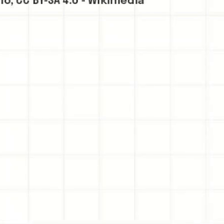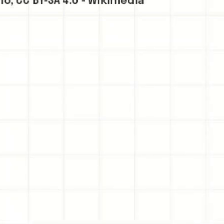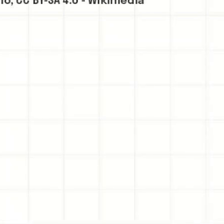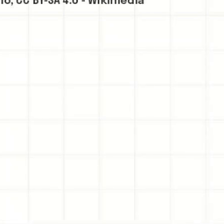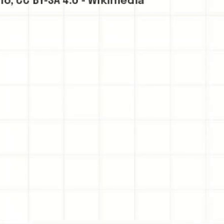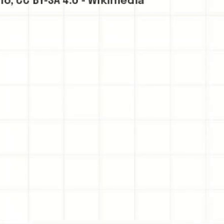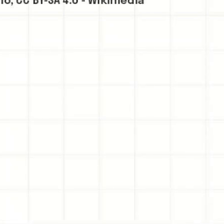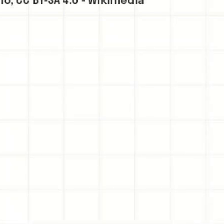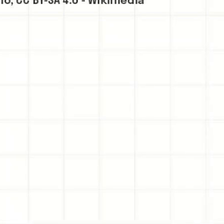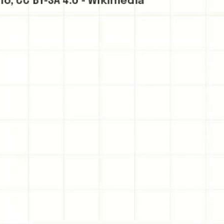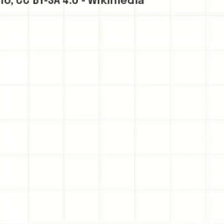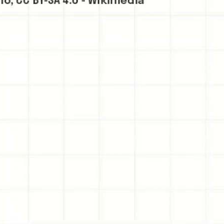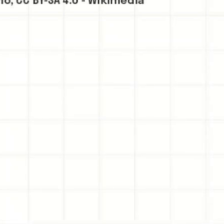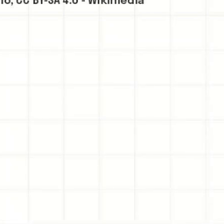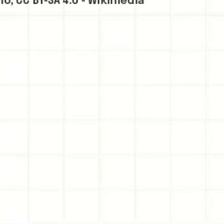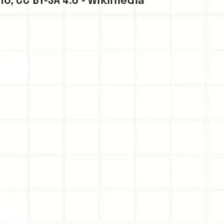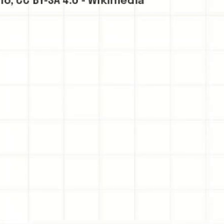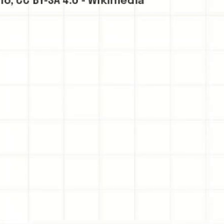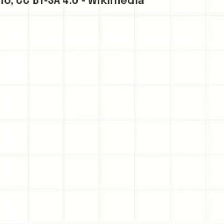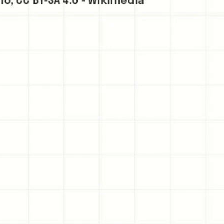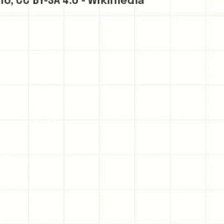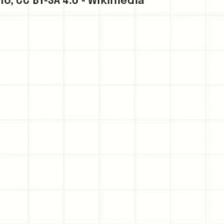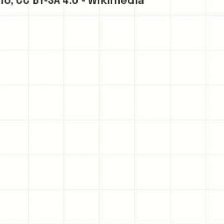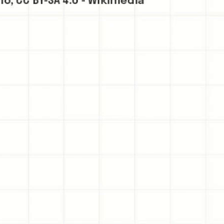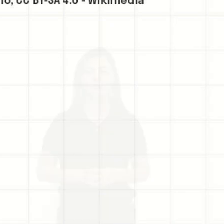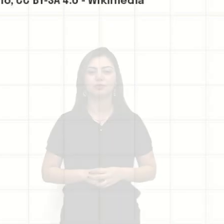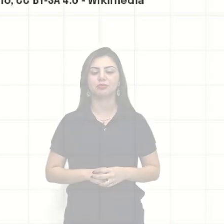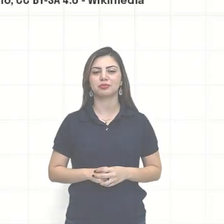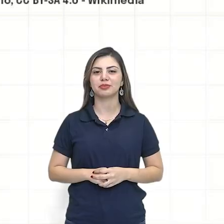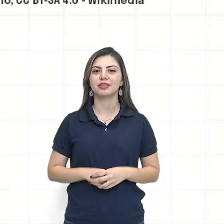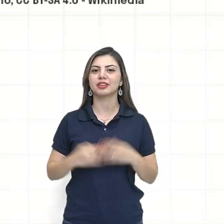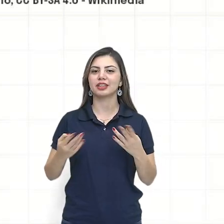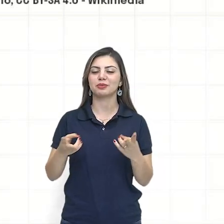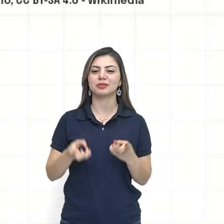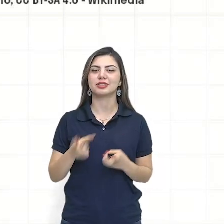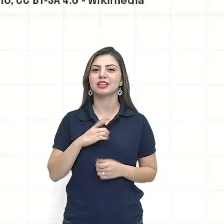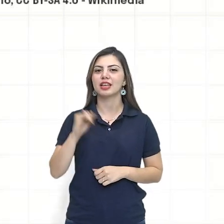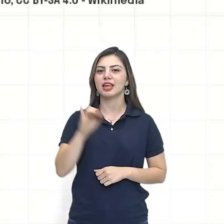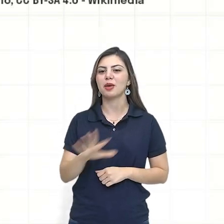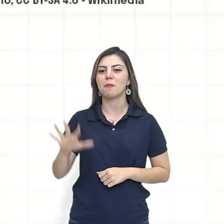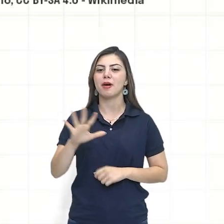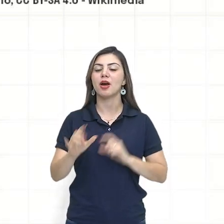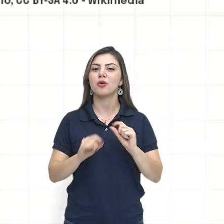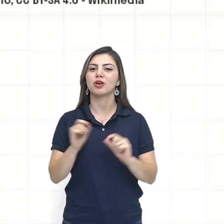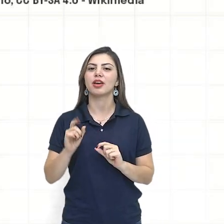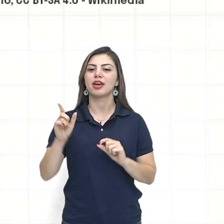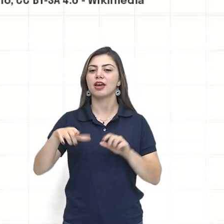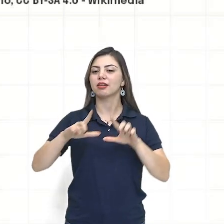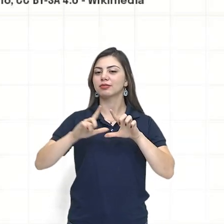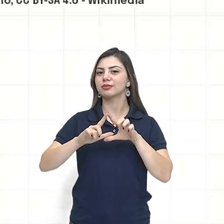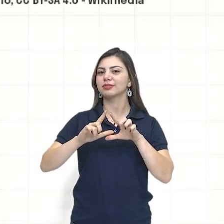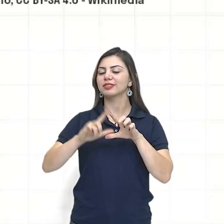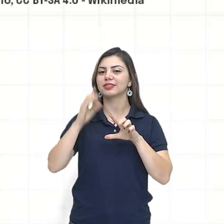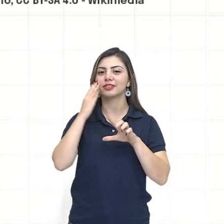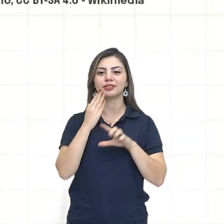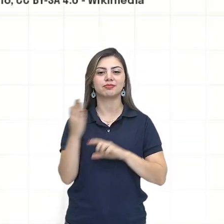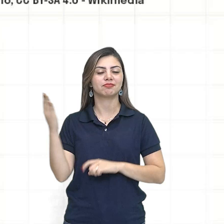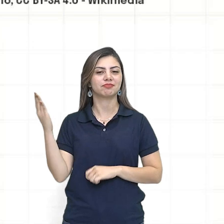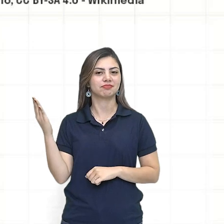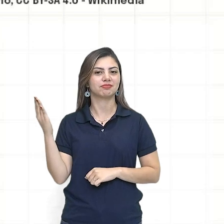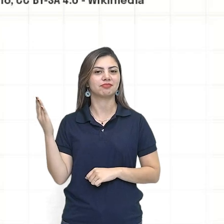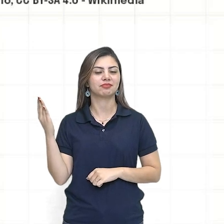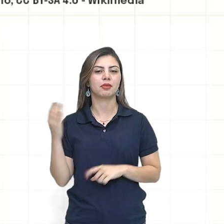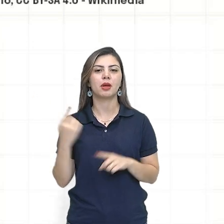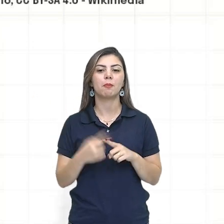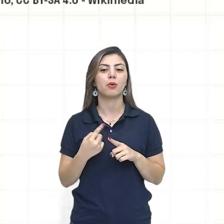aqui, ó, de um triângulo, né. Acredita-se, né, que esse triângulo aí seja um triângulo retângulo,